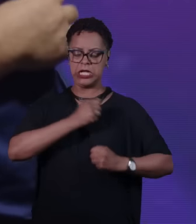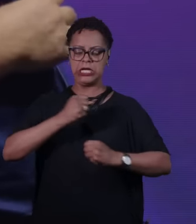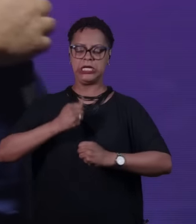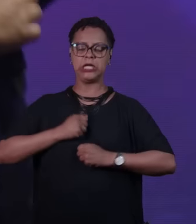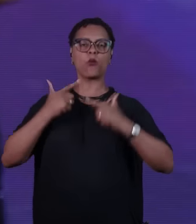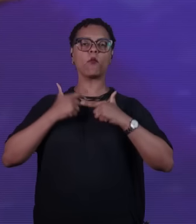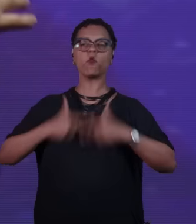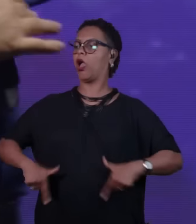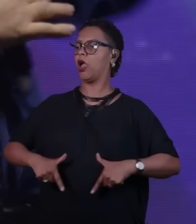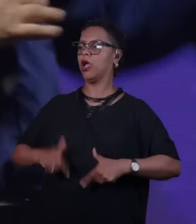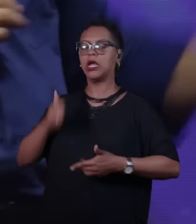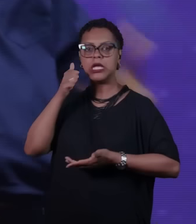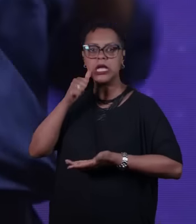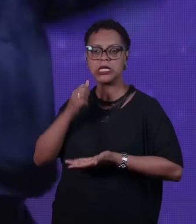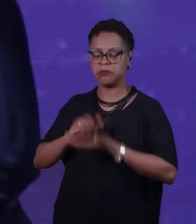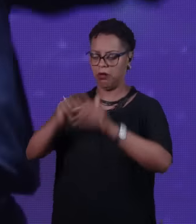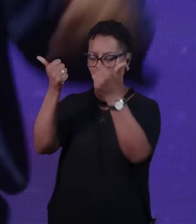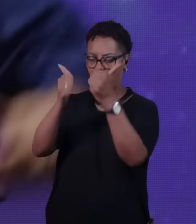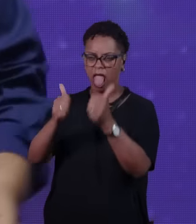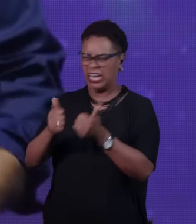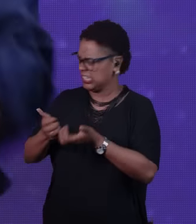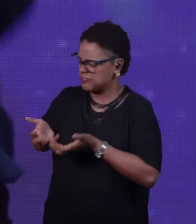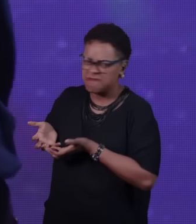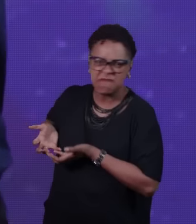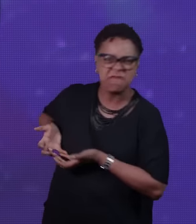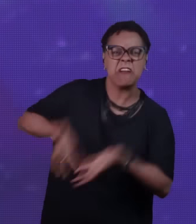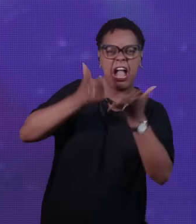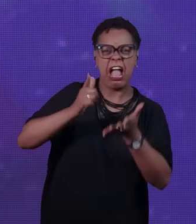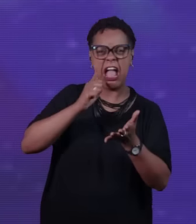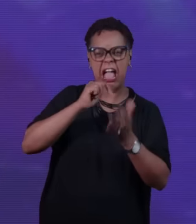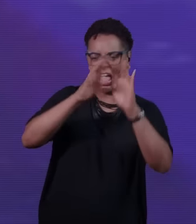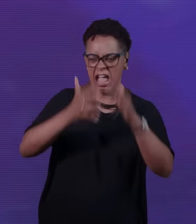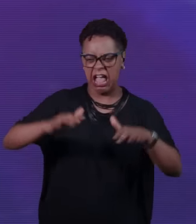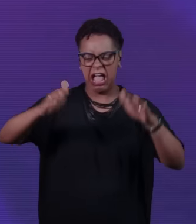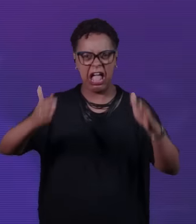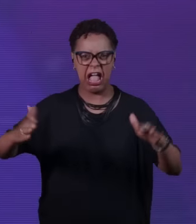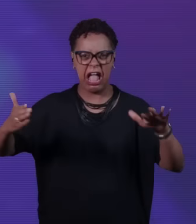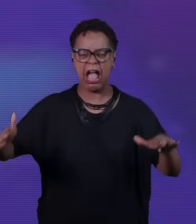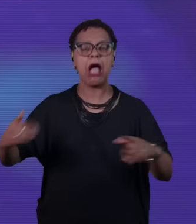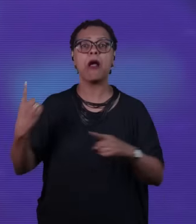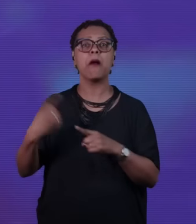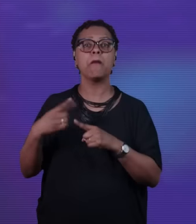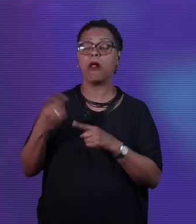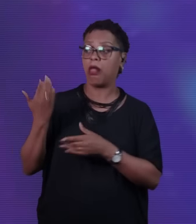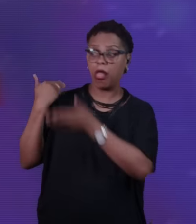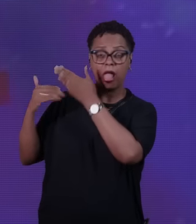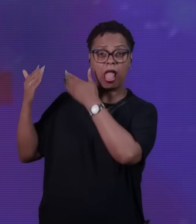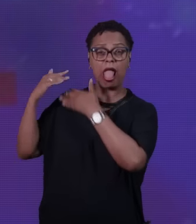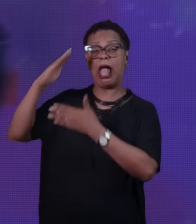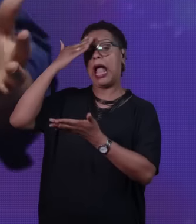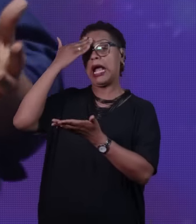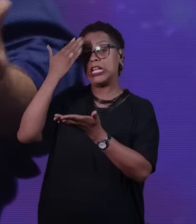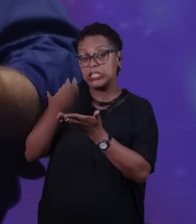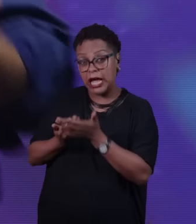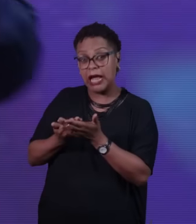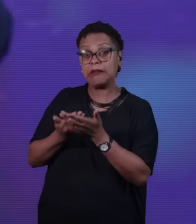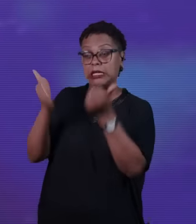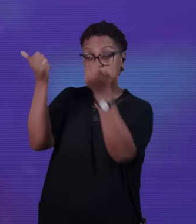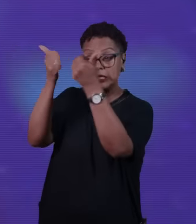mulheres levavam as estatuetas e lançavam no mar, porque dessa maneira eles acreditavam que Artemis ou